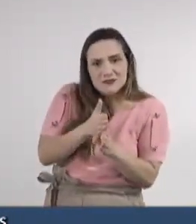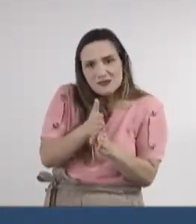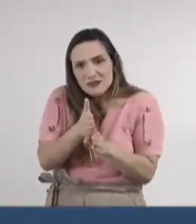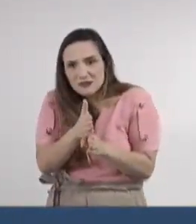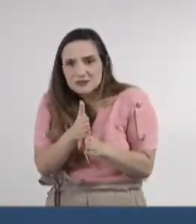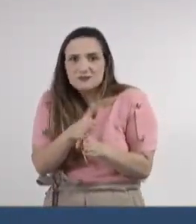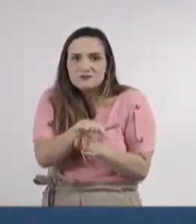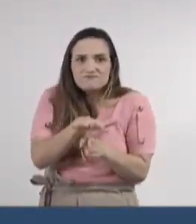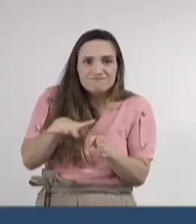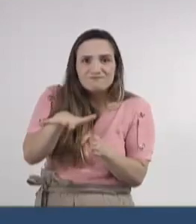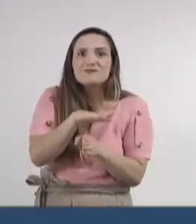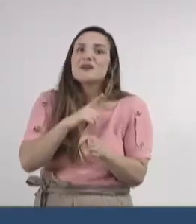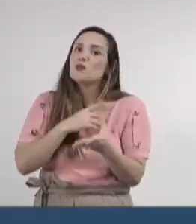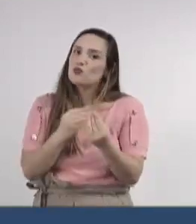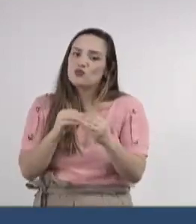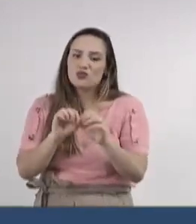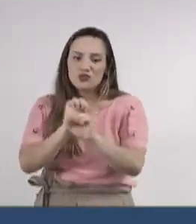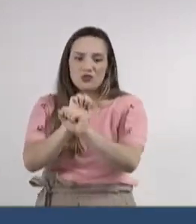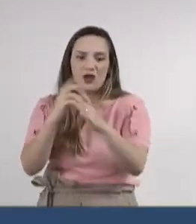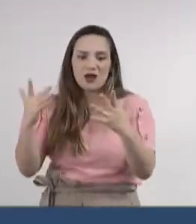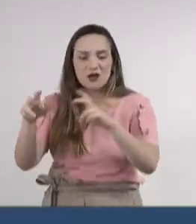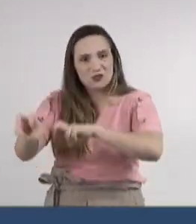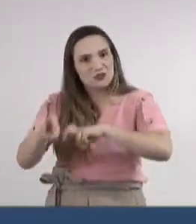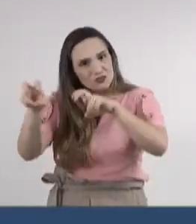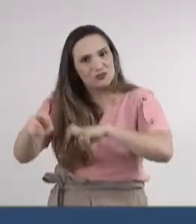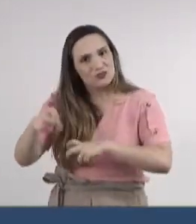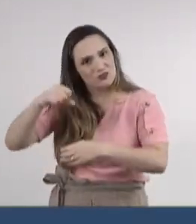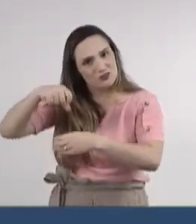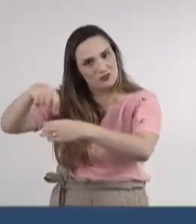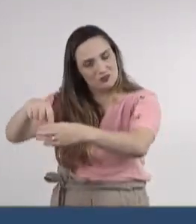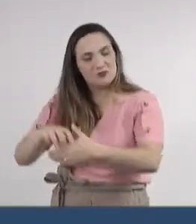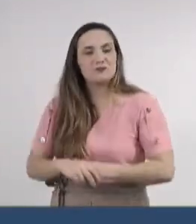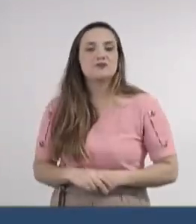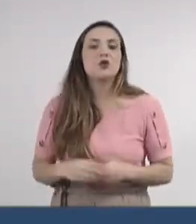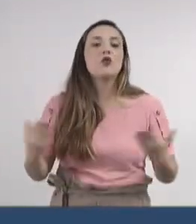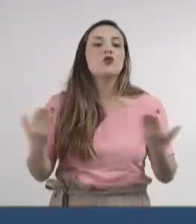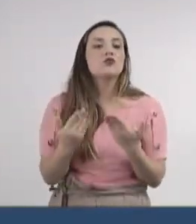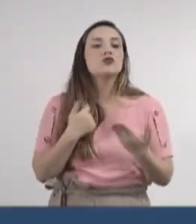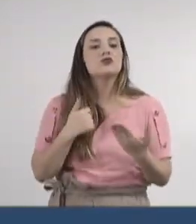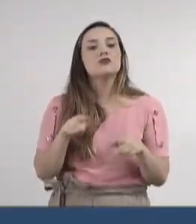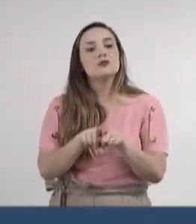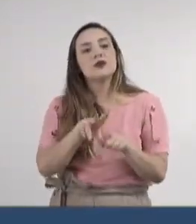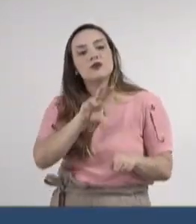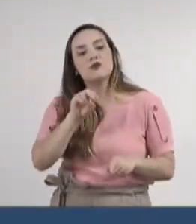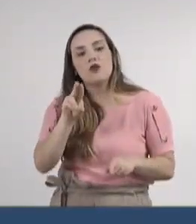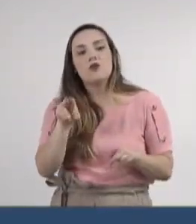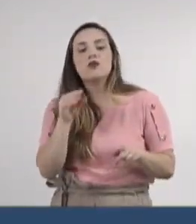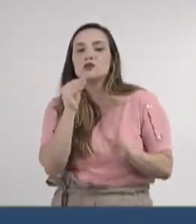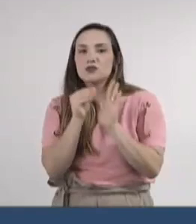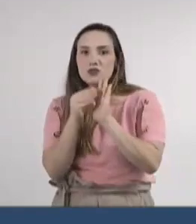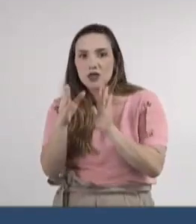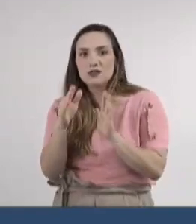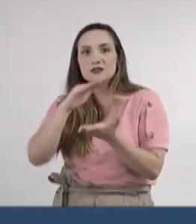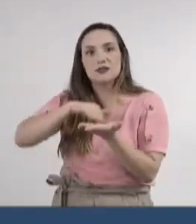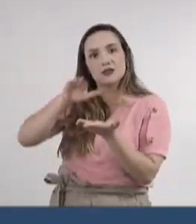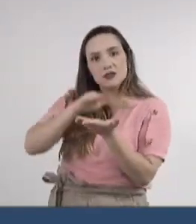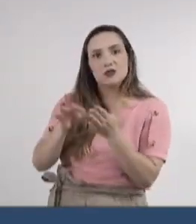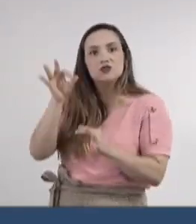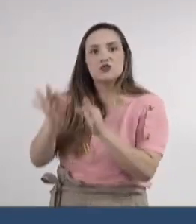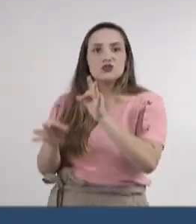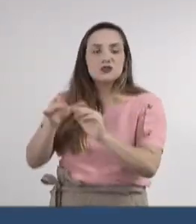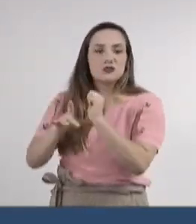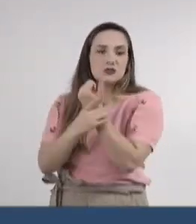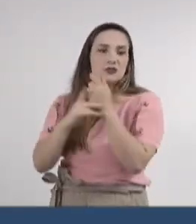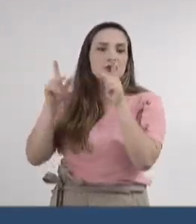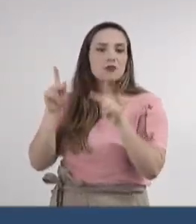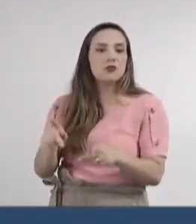uma região altamente agrícola. Nós vamos também hoje fazer uma indicação direcionada ao secretário de Justiça e Segurança Pública